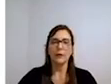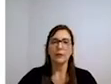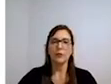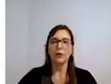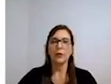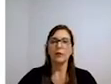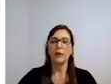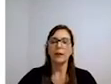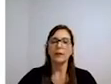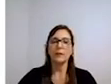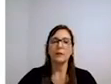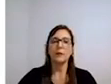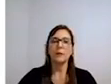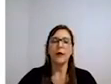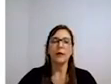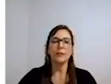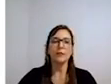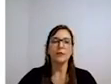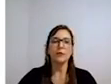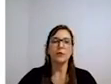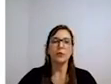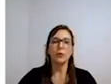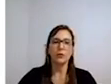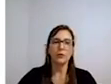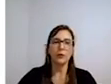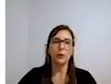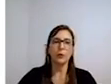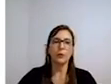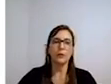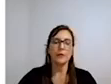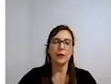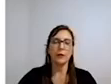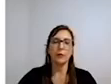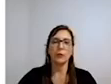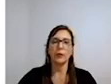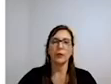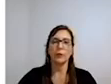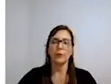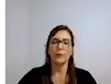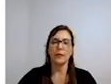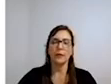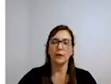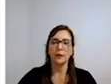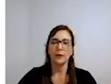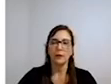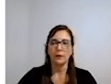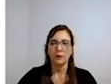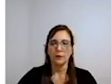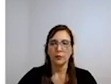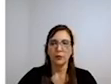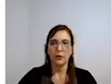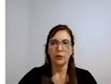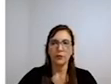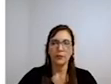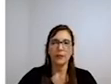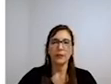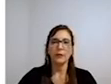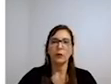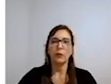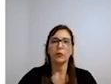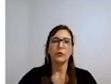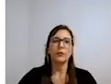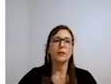slide eu coloquei várias imagens dos neurônios, uma célula única, uma célula de neurônios se ligando